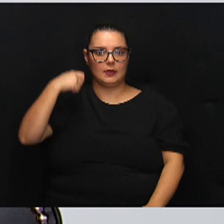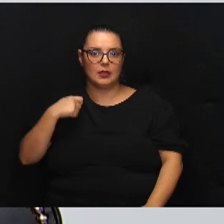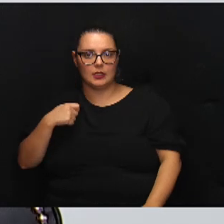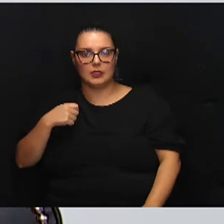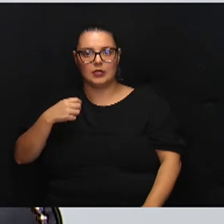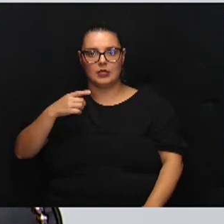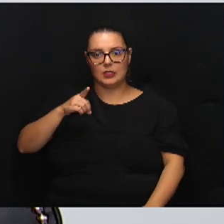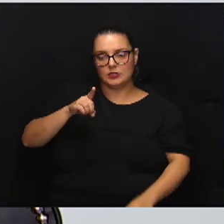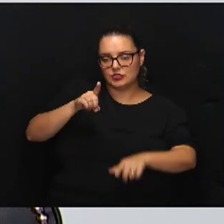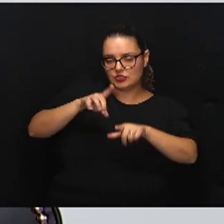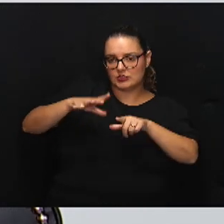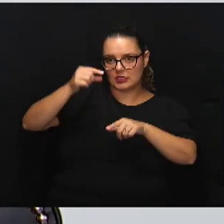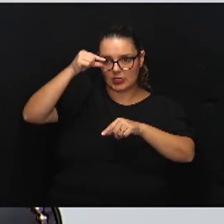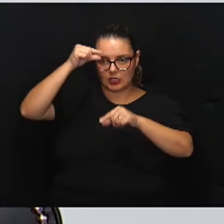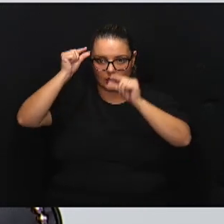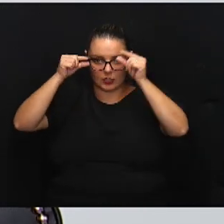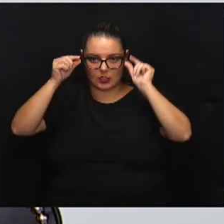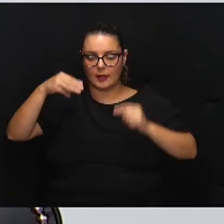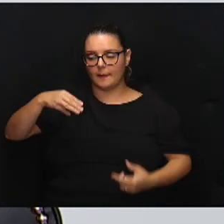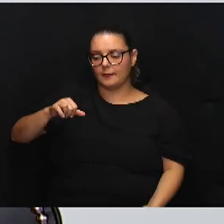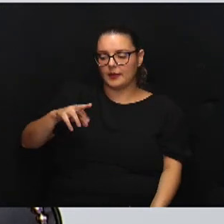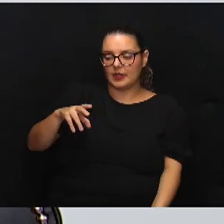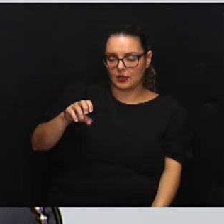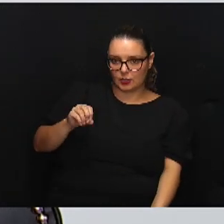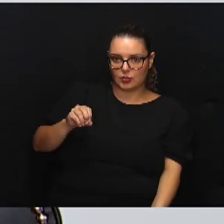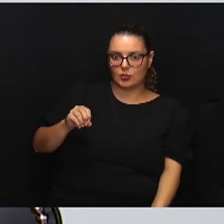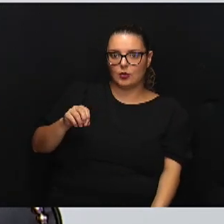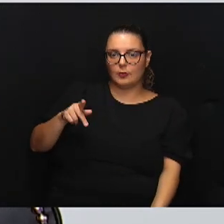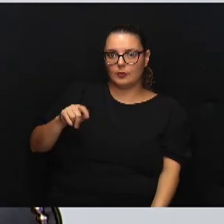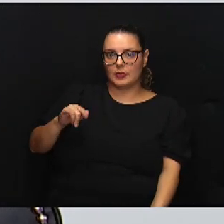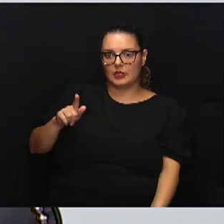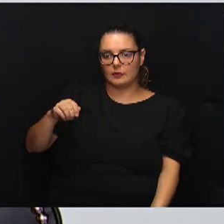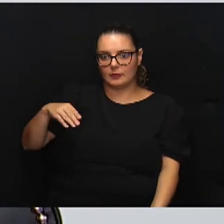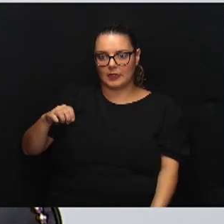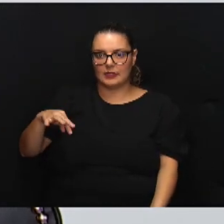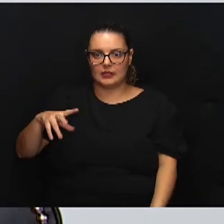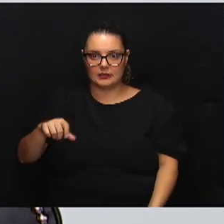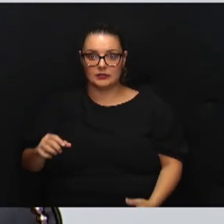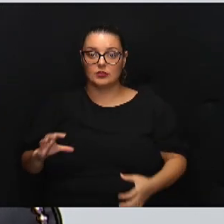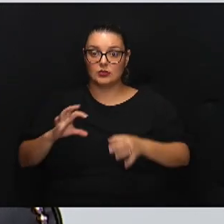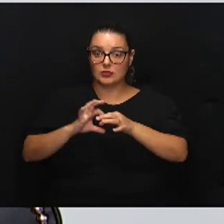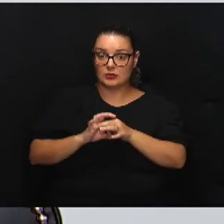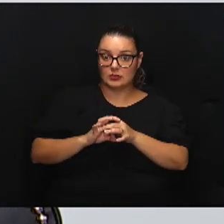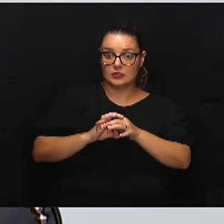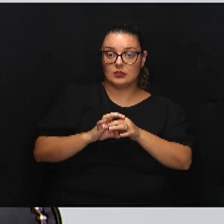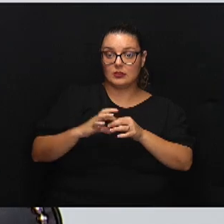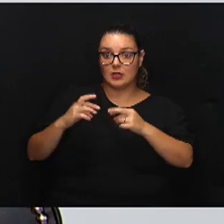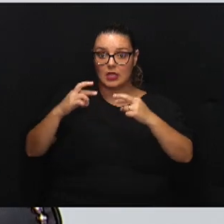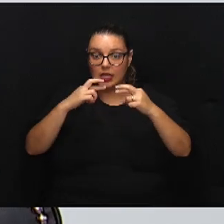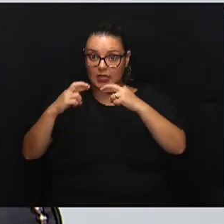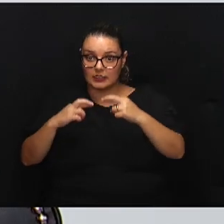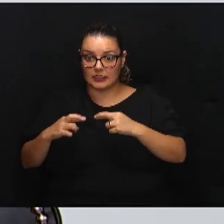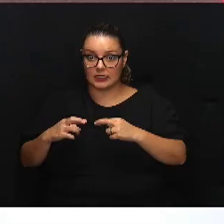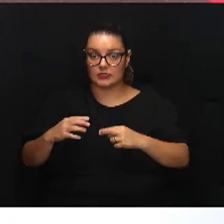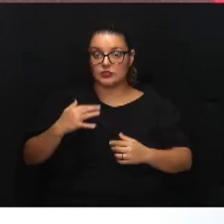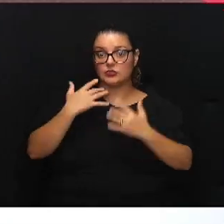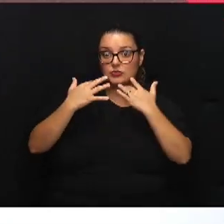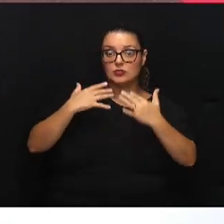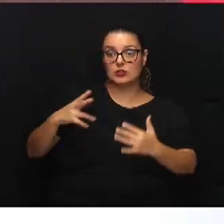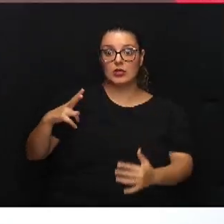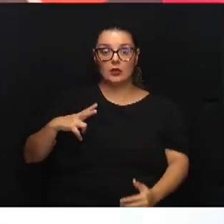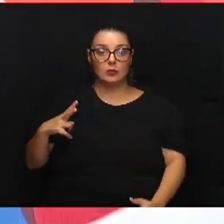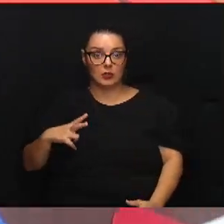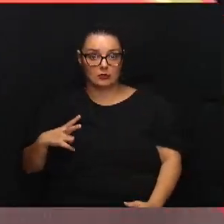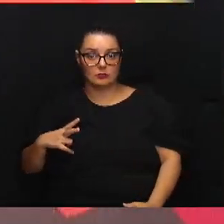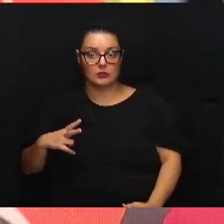de sobrancelha, micropigmentação, e o que eu consigo unir muito, eu faço análise de coloração pessoal. E